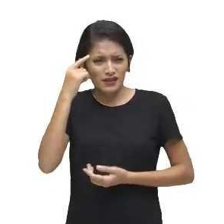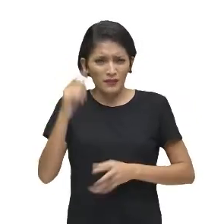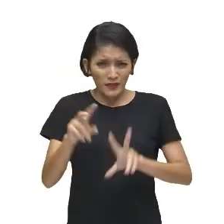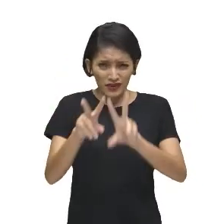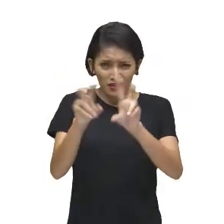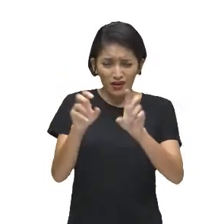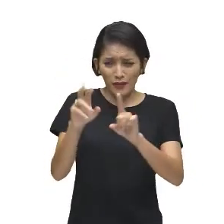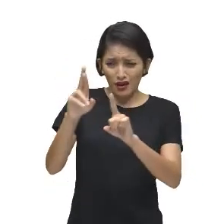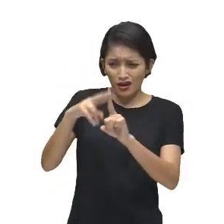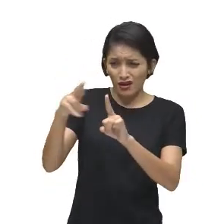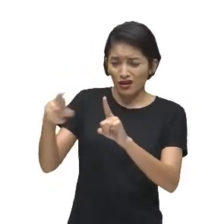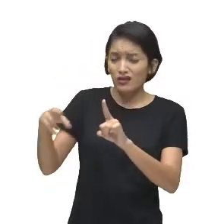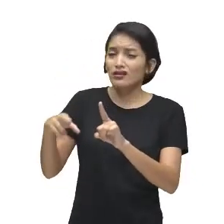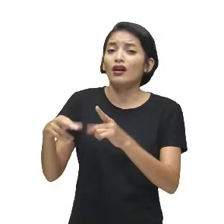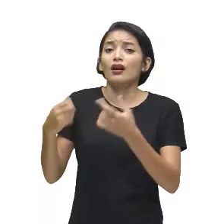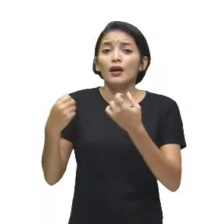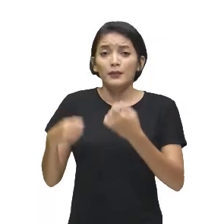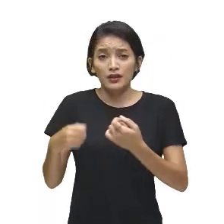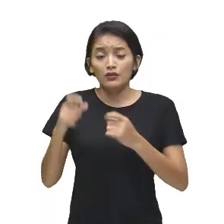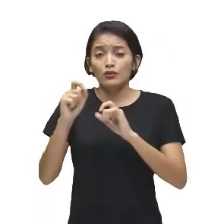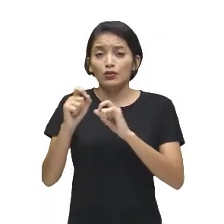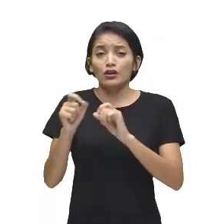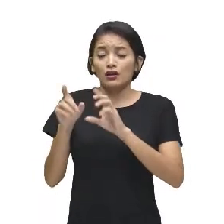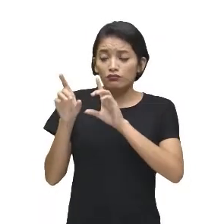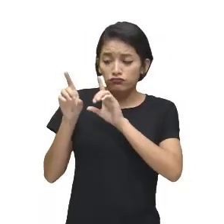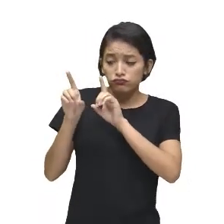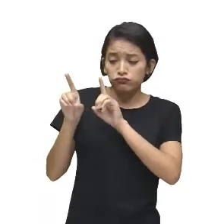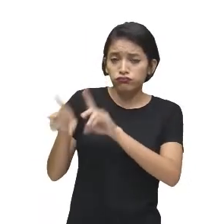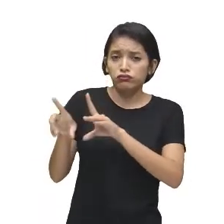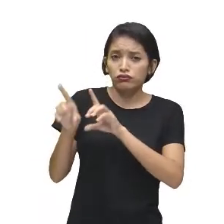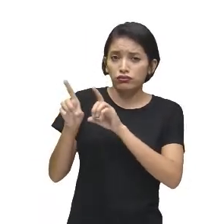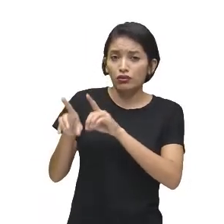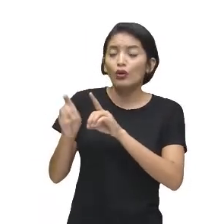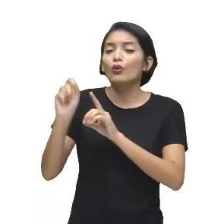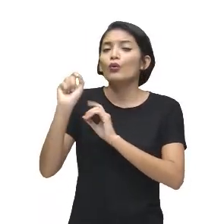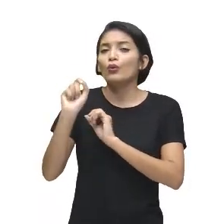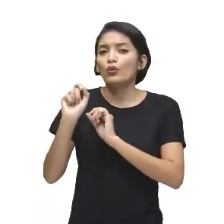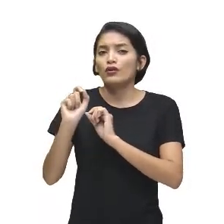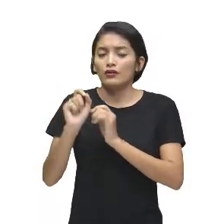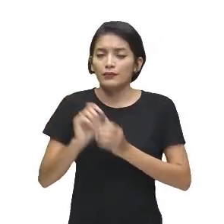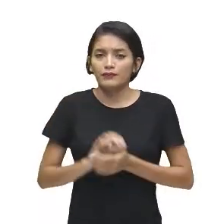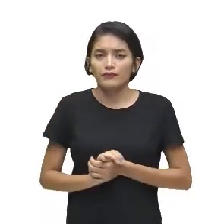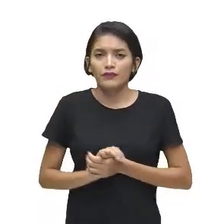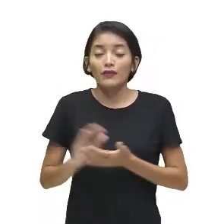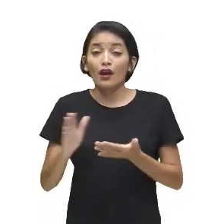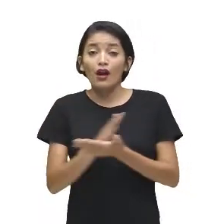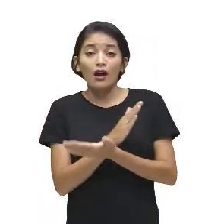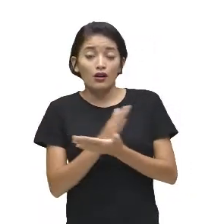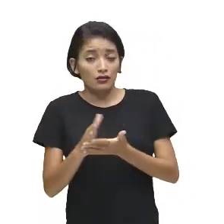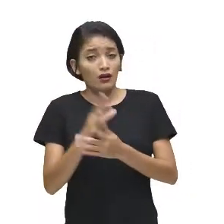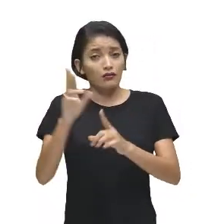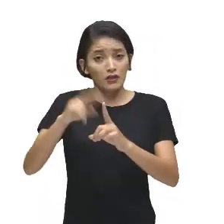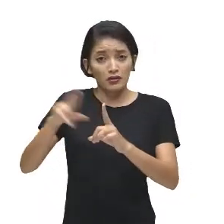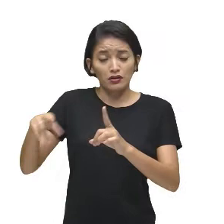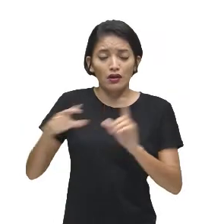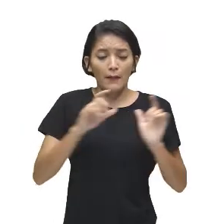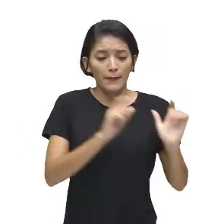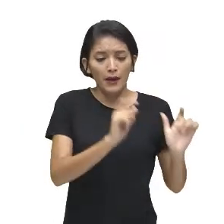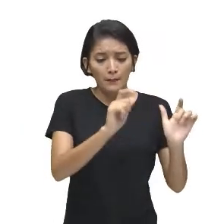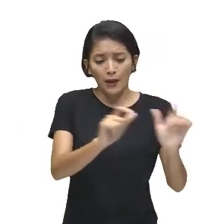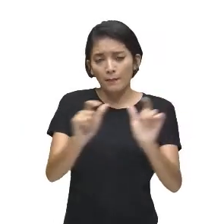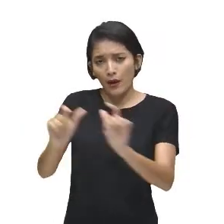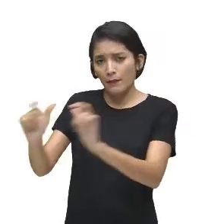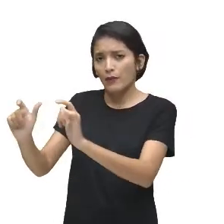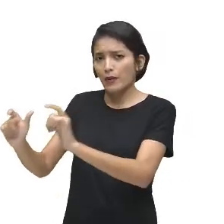na dimensão doutrinal. A primeira ideia é de que muitas religiões institucionais, elas